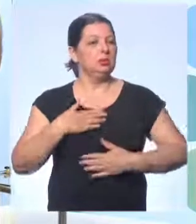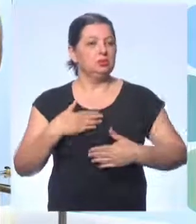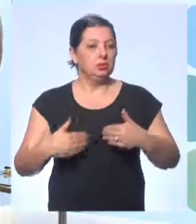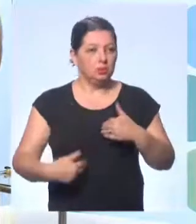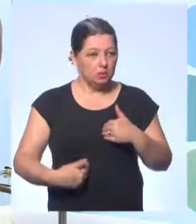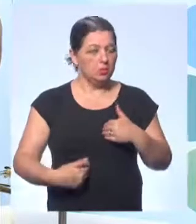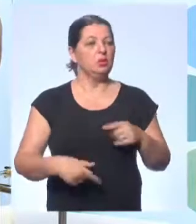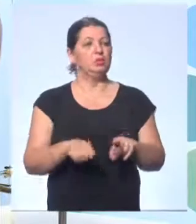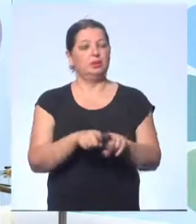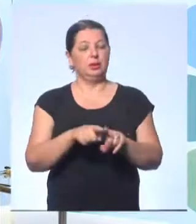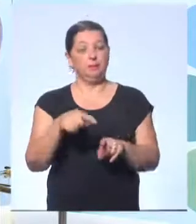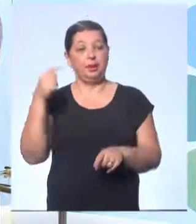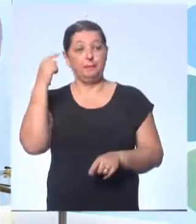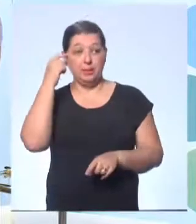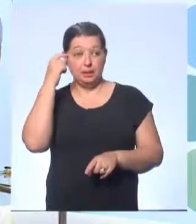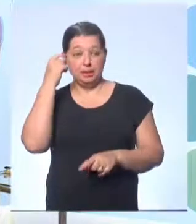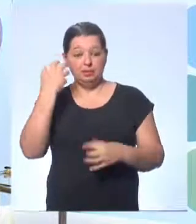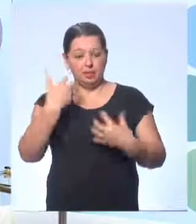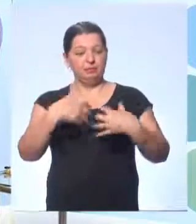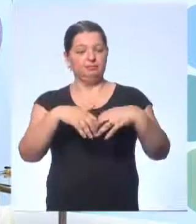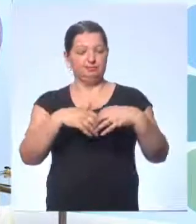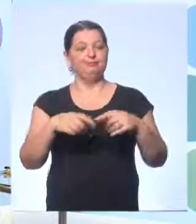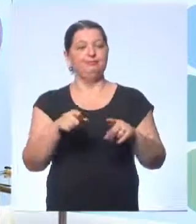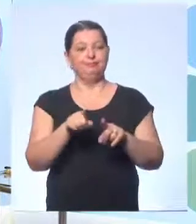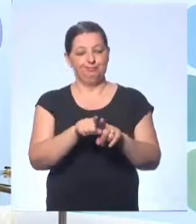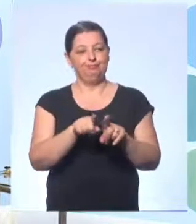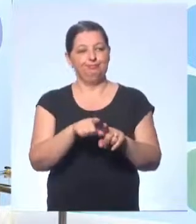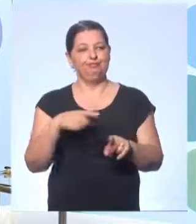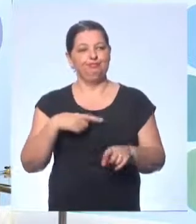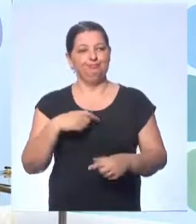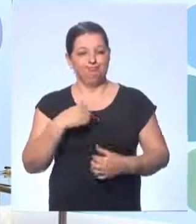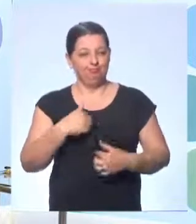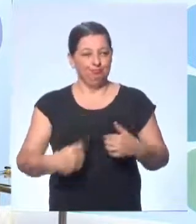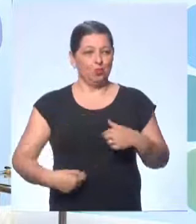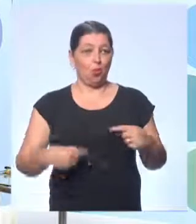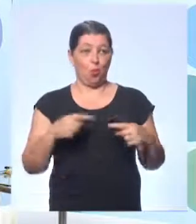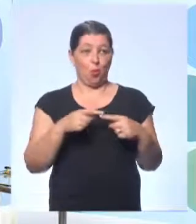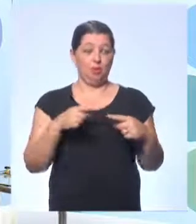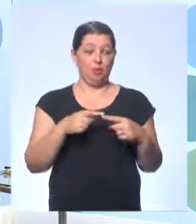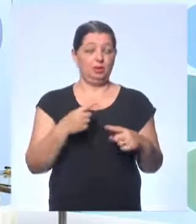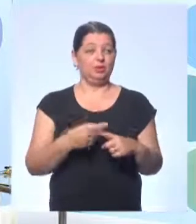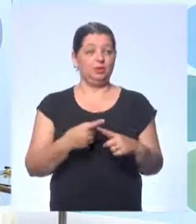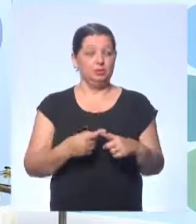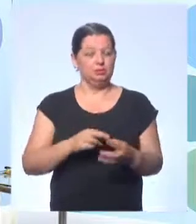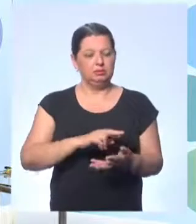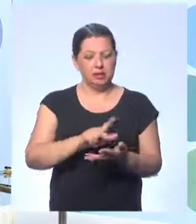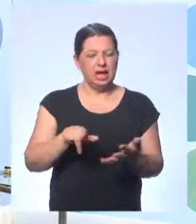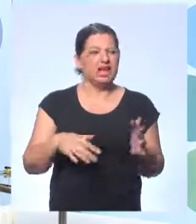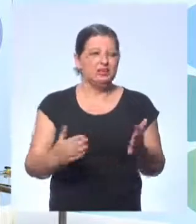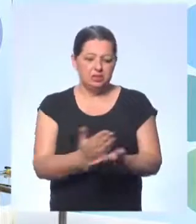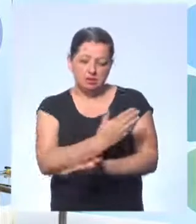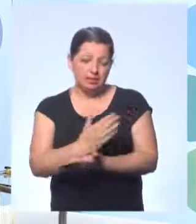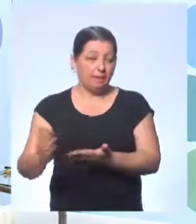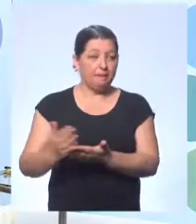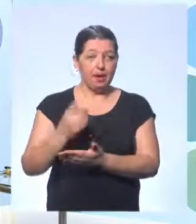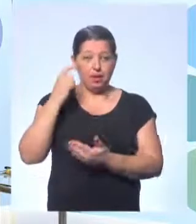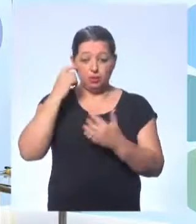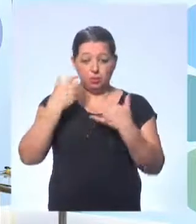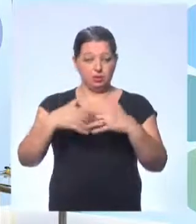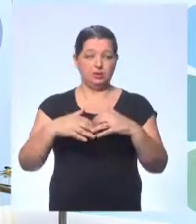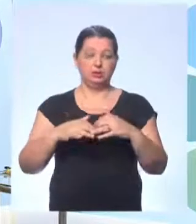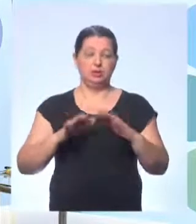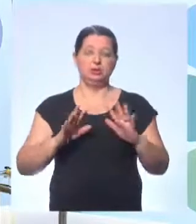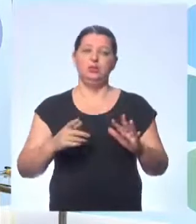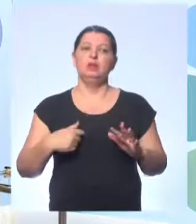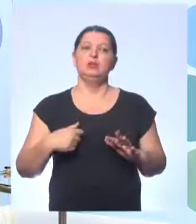com o corpo, né? Então, mesmo na filosofia ocidental, o corpo, de muitas formas, ele foi separado do pensamento. E com a música não